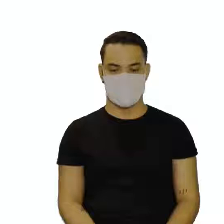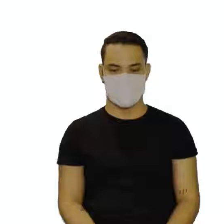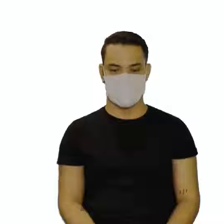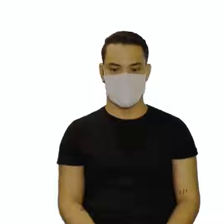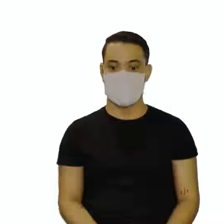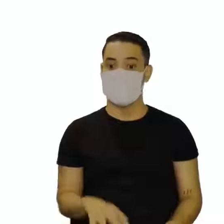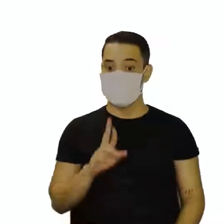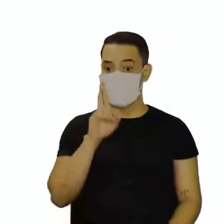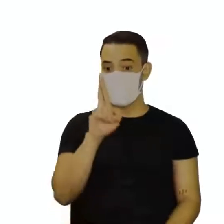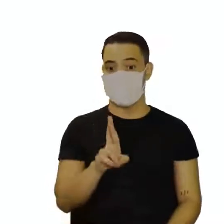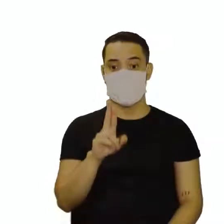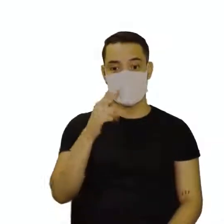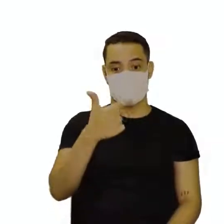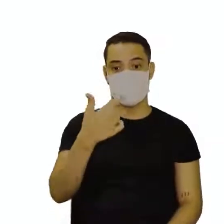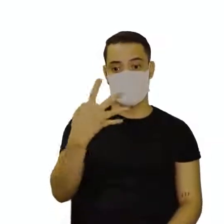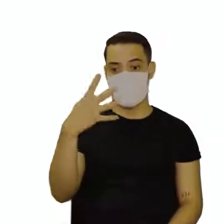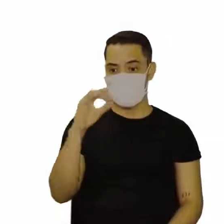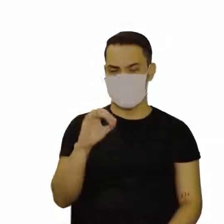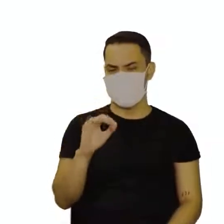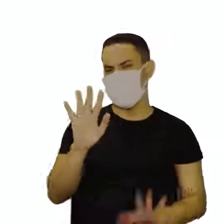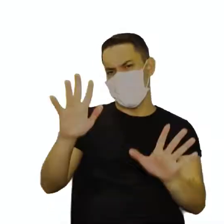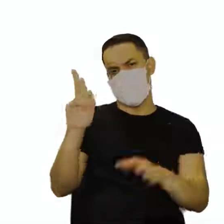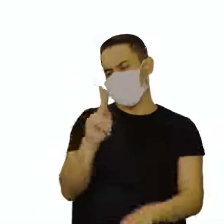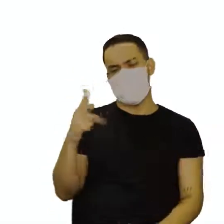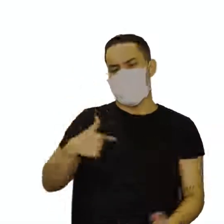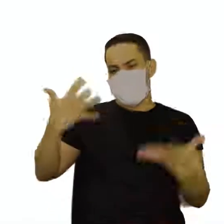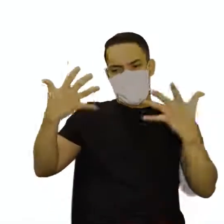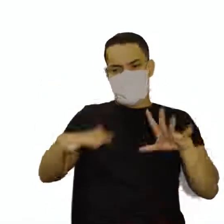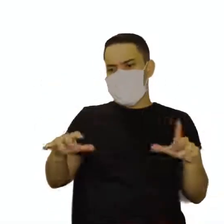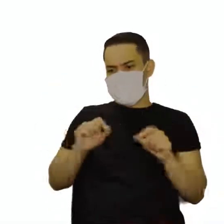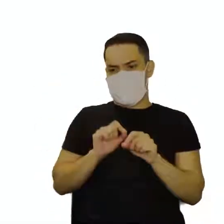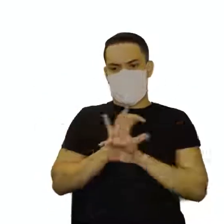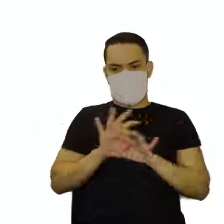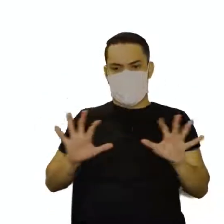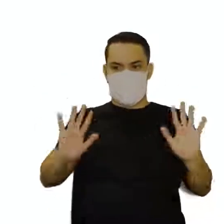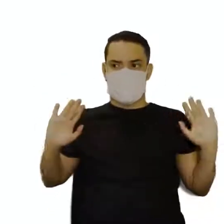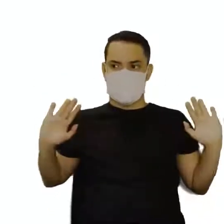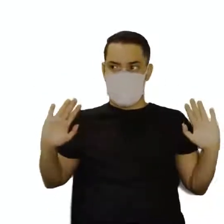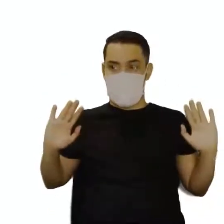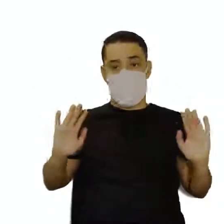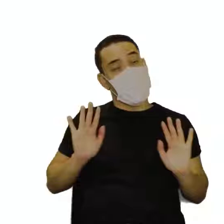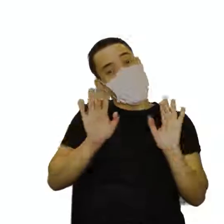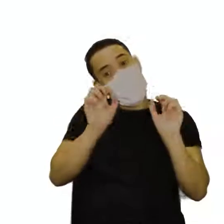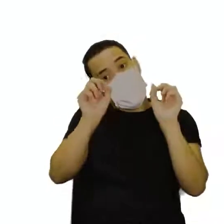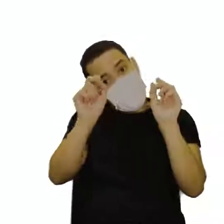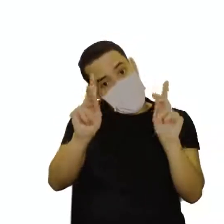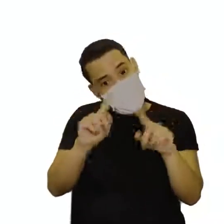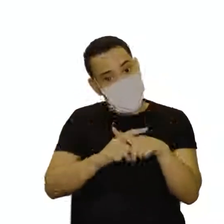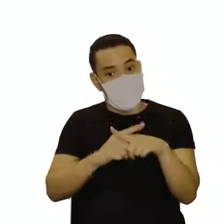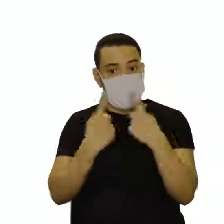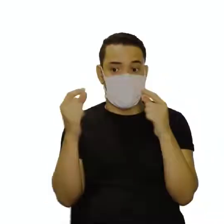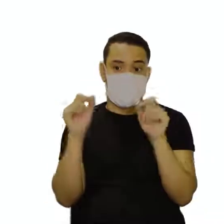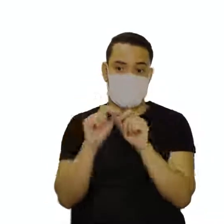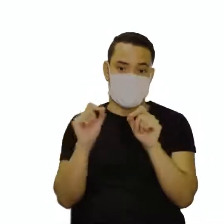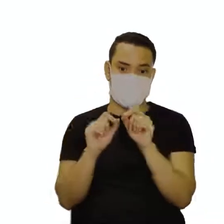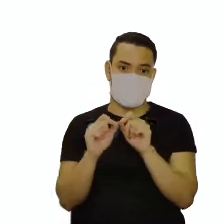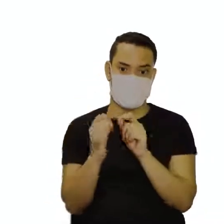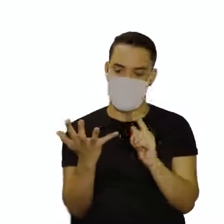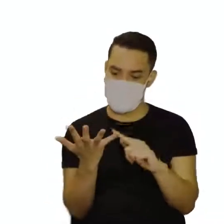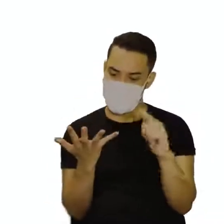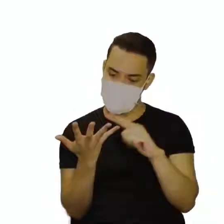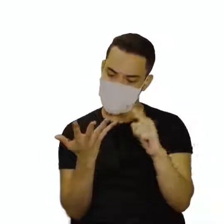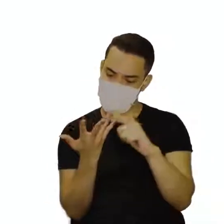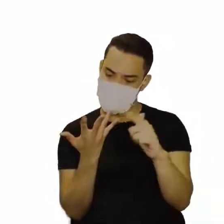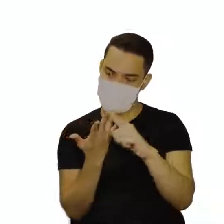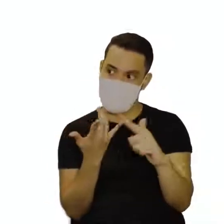240. Professor, não quero fazer assim. Olha, não sei. Vamos dizer, na mão, fazendo a conta, é muito mais fácil